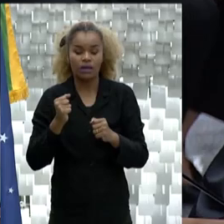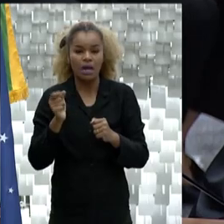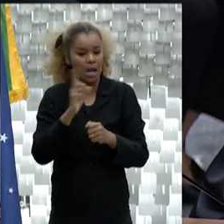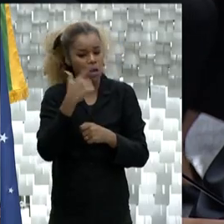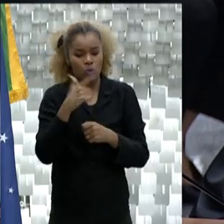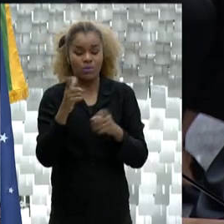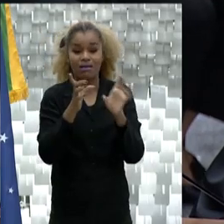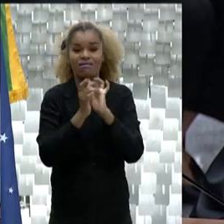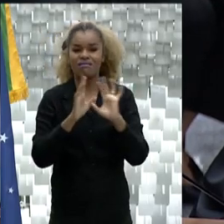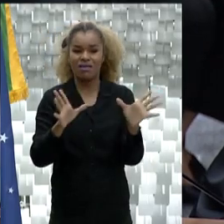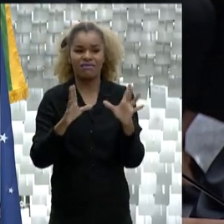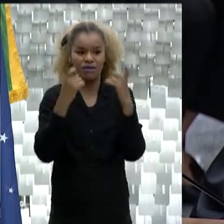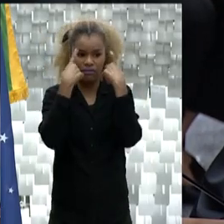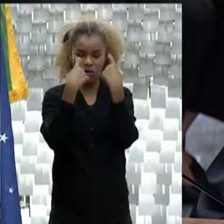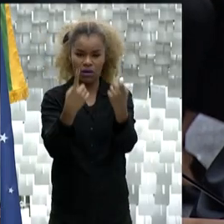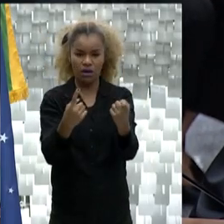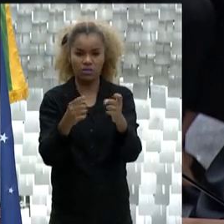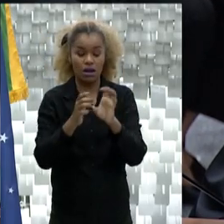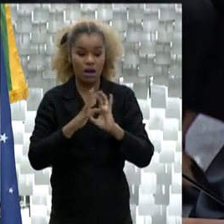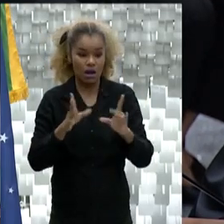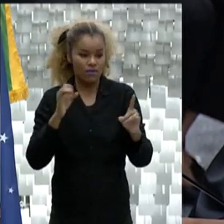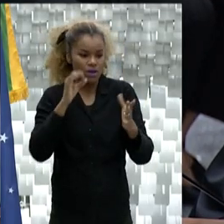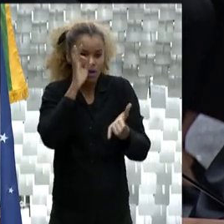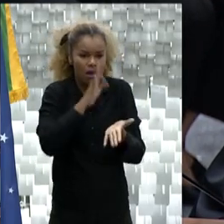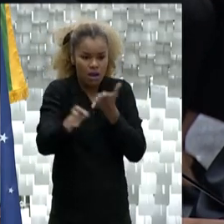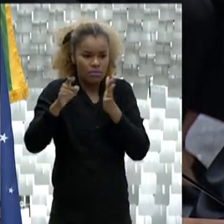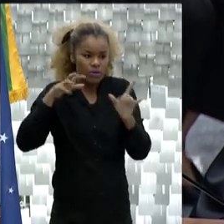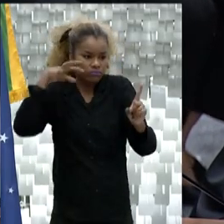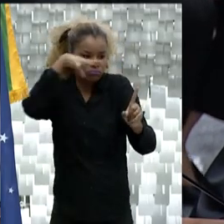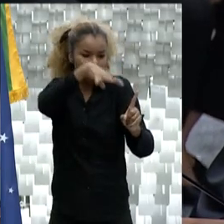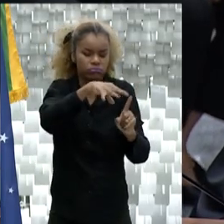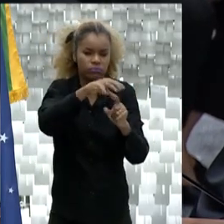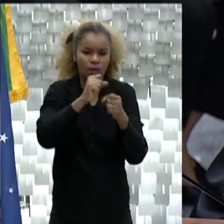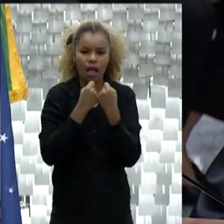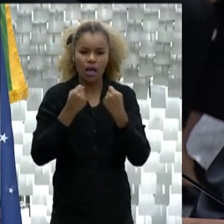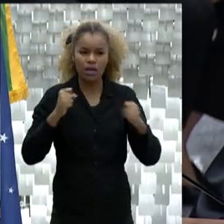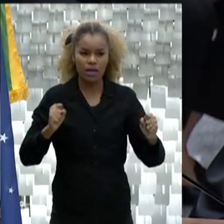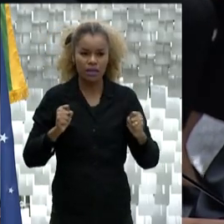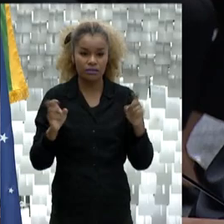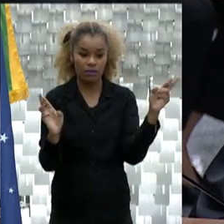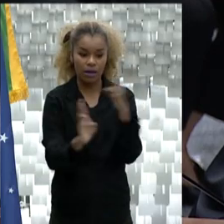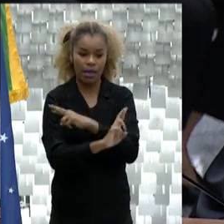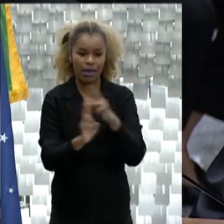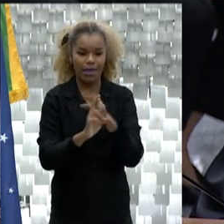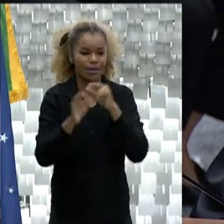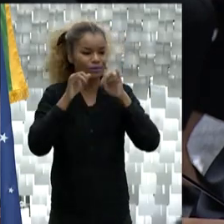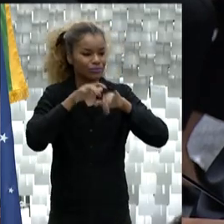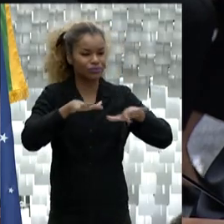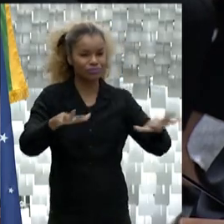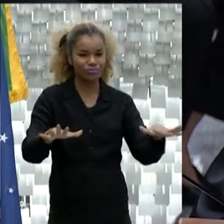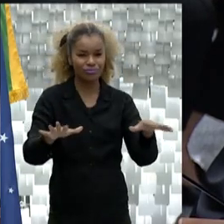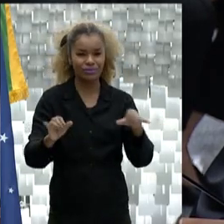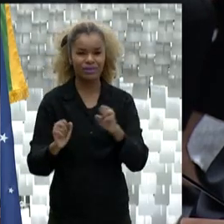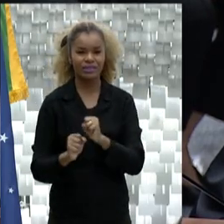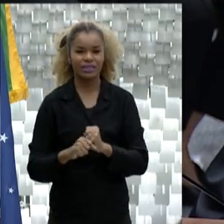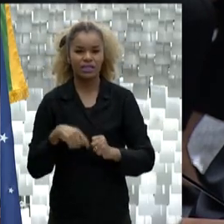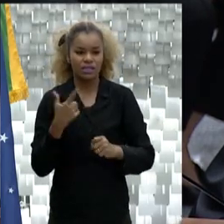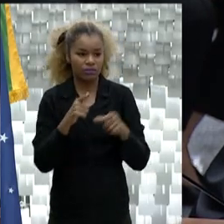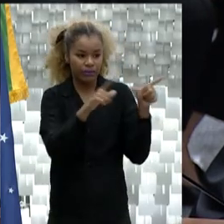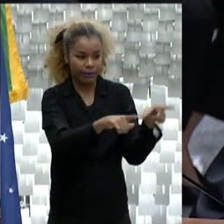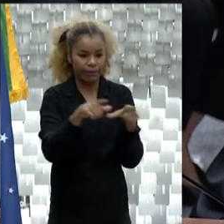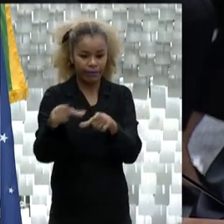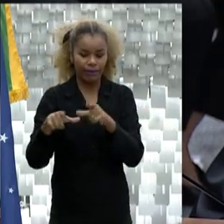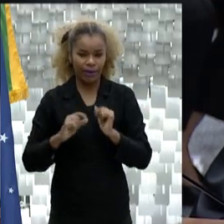de várias cabeças que cresce na forma de redes dispersas e não